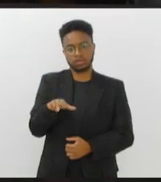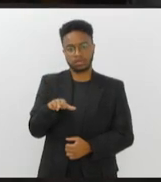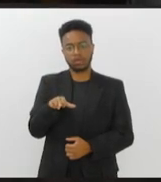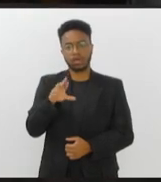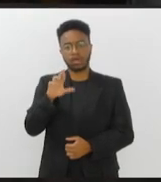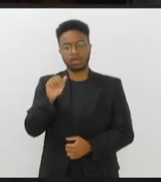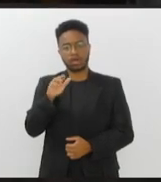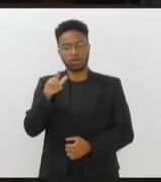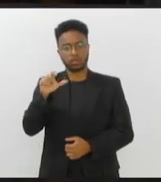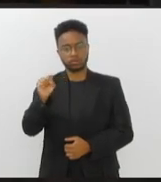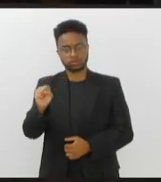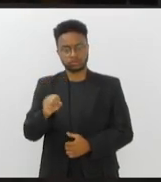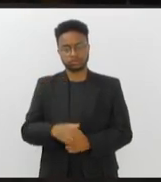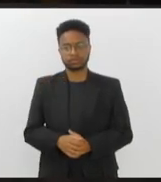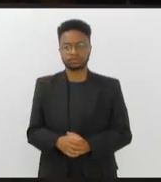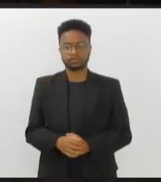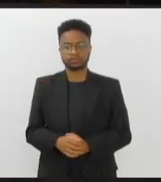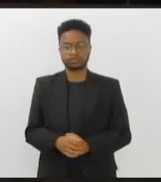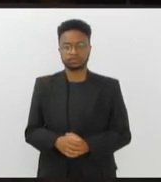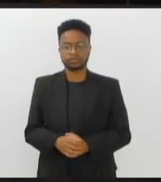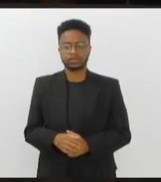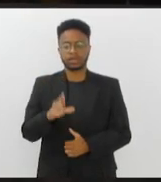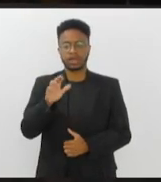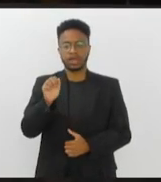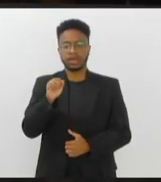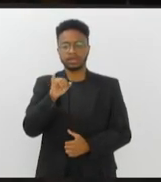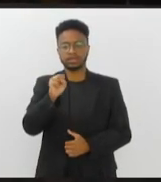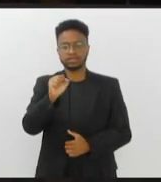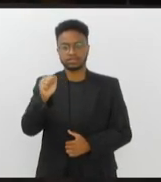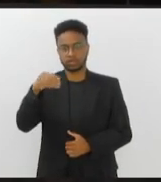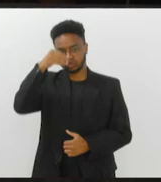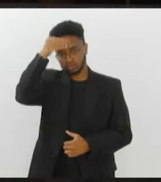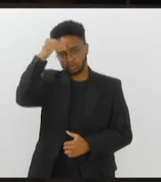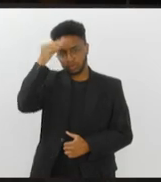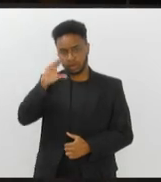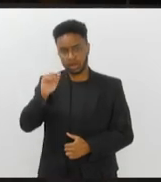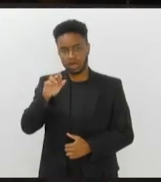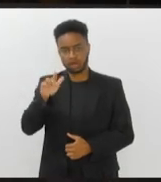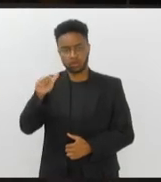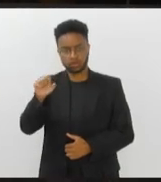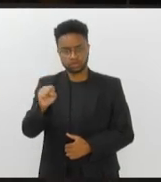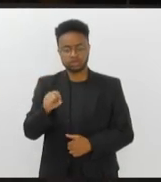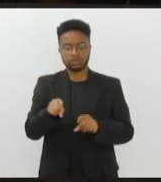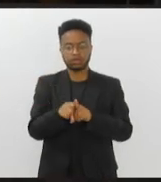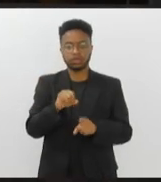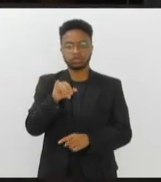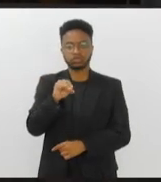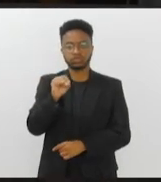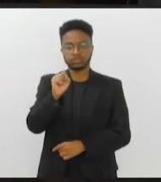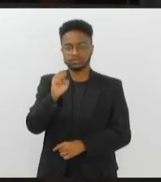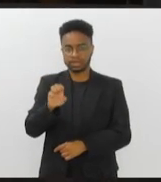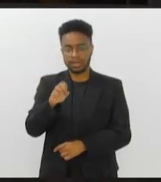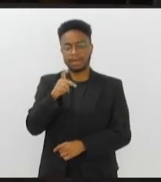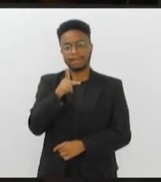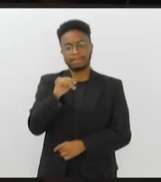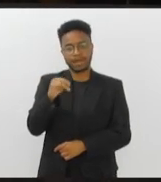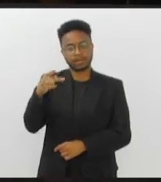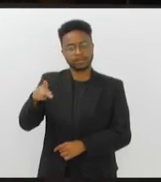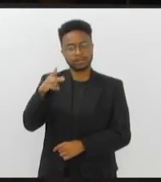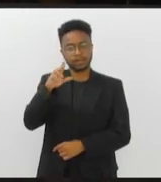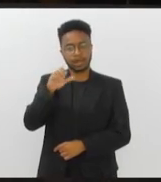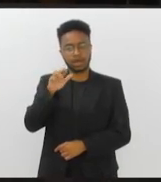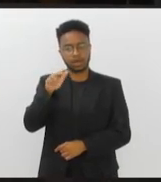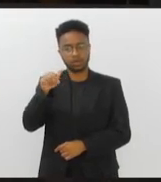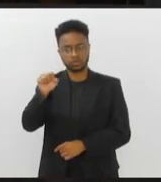Carlos Roberto. Raíssa Gomes, sobrinha do senhor Carlos Roberto. José Carlos da Silva, pai do senhor Carlos Roberto.